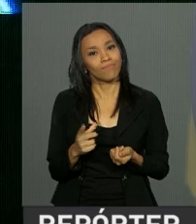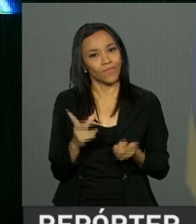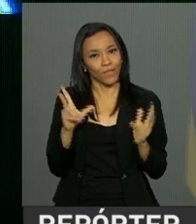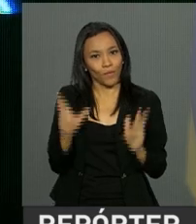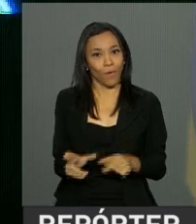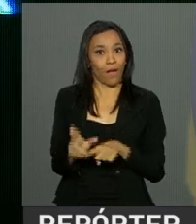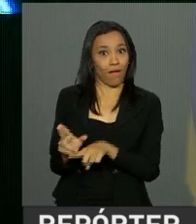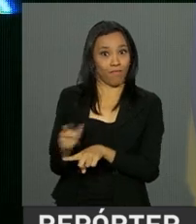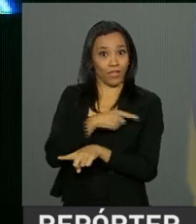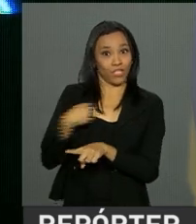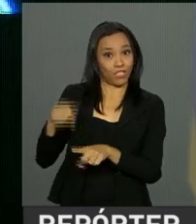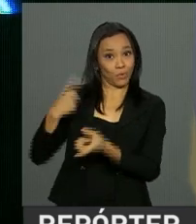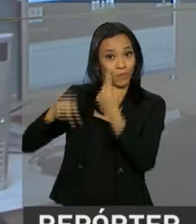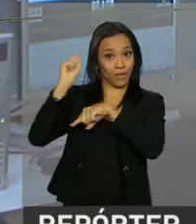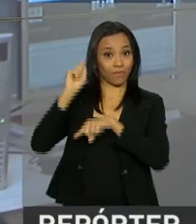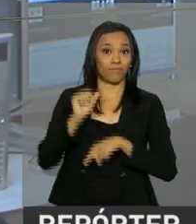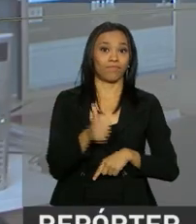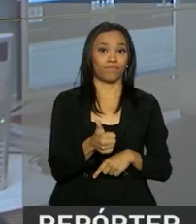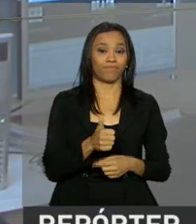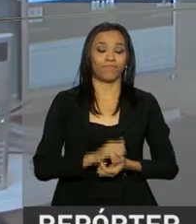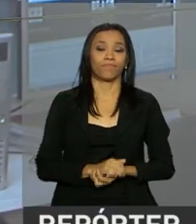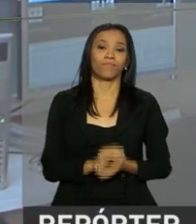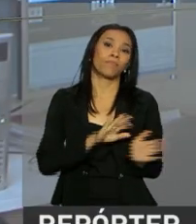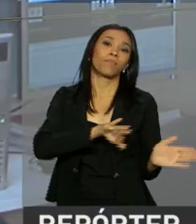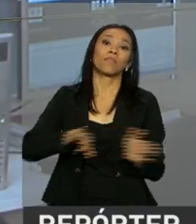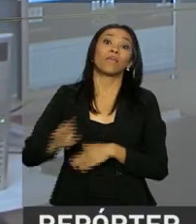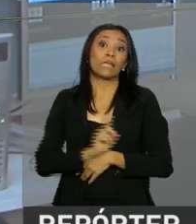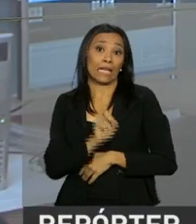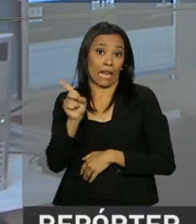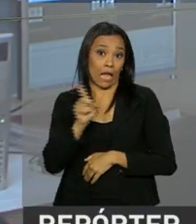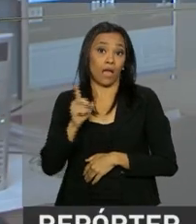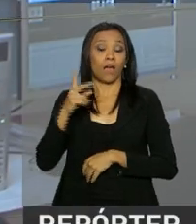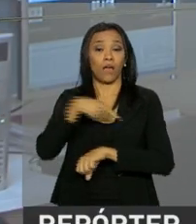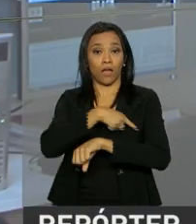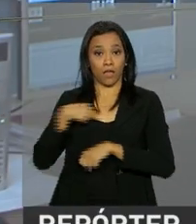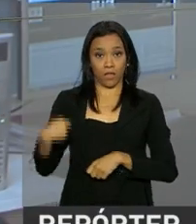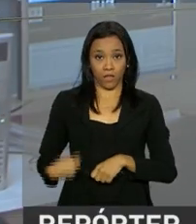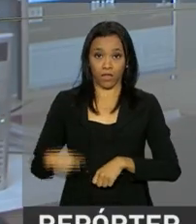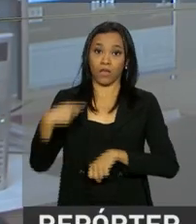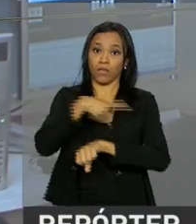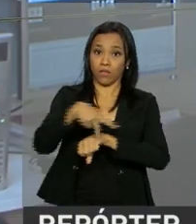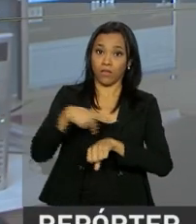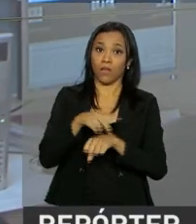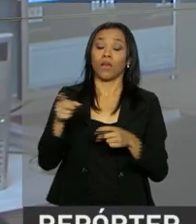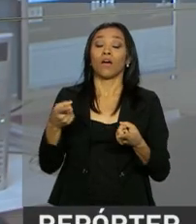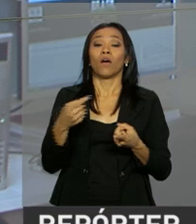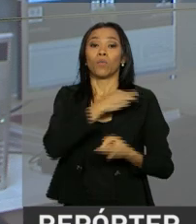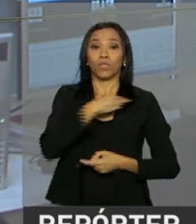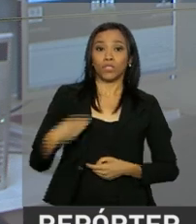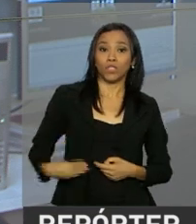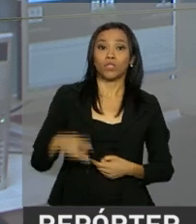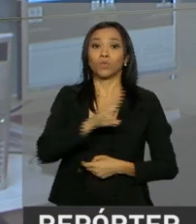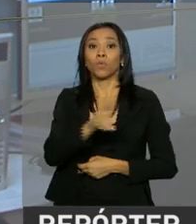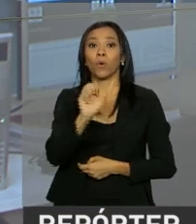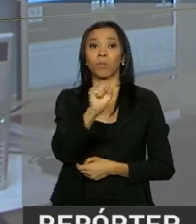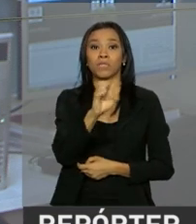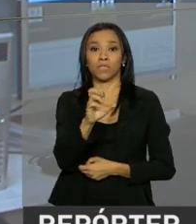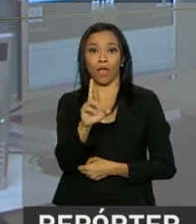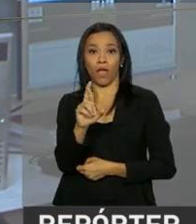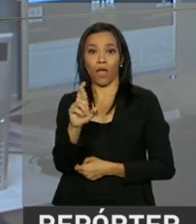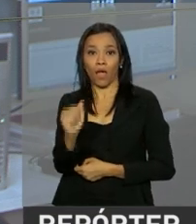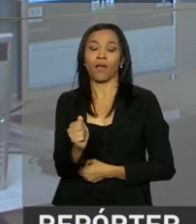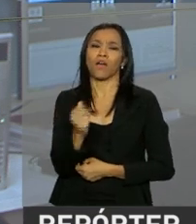China, muito sucesso. E lá em Xangai, o ministro das Relações Exteriores, José Serra, comentou a retirada